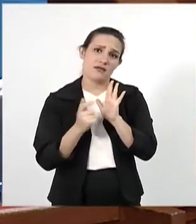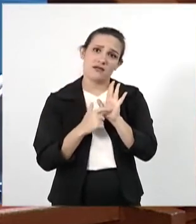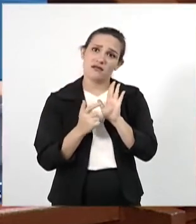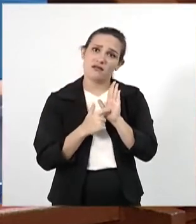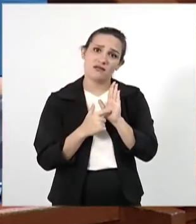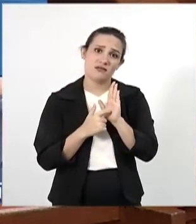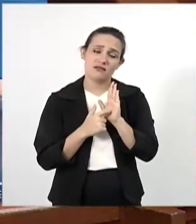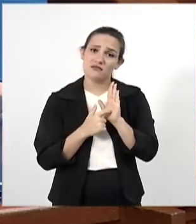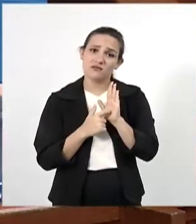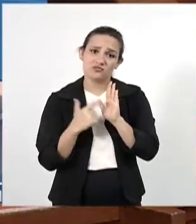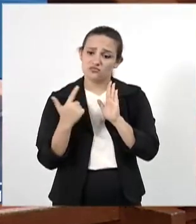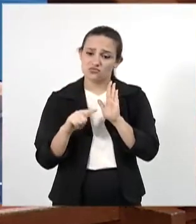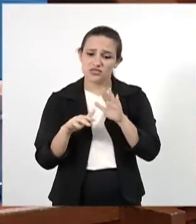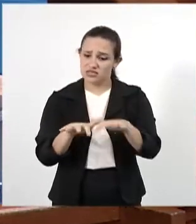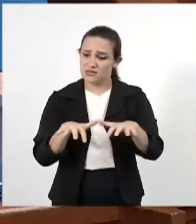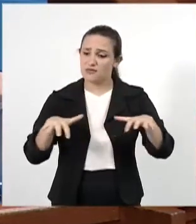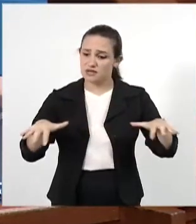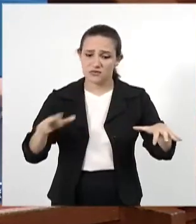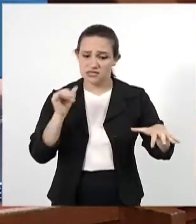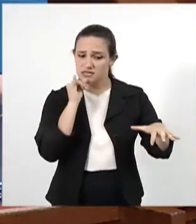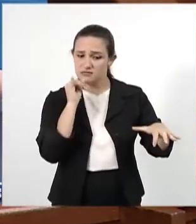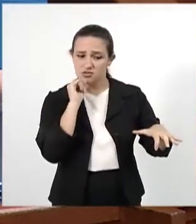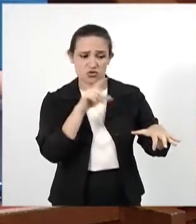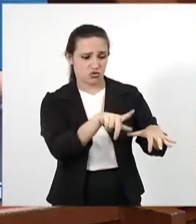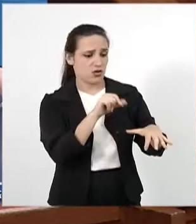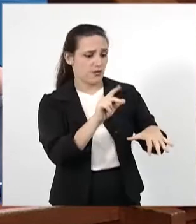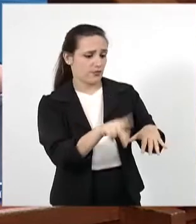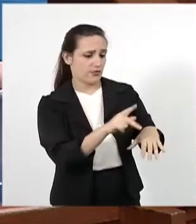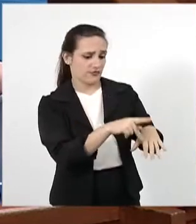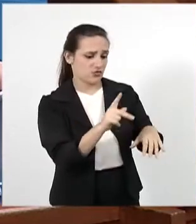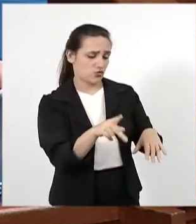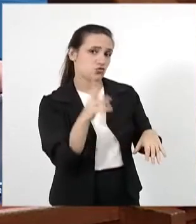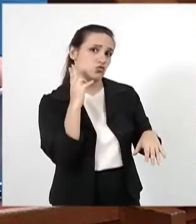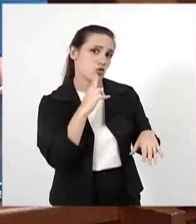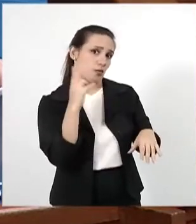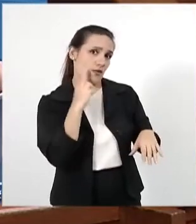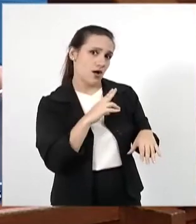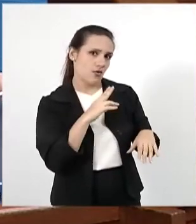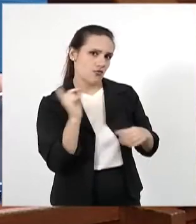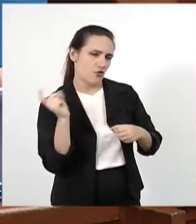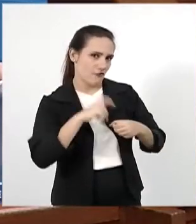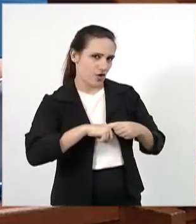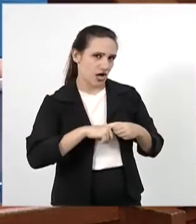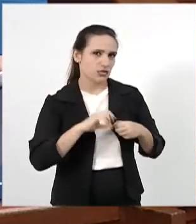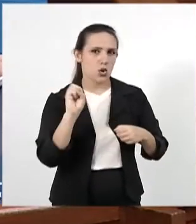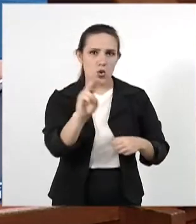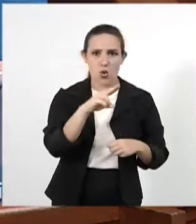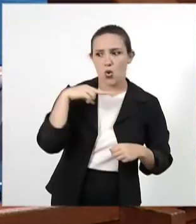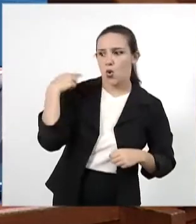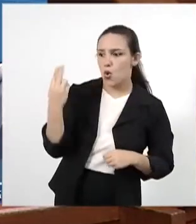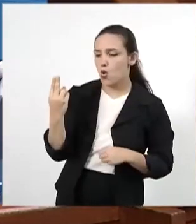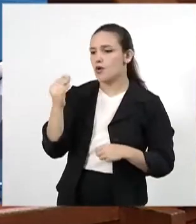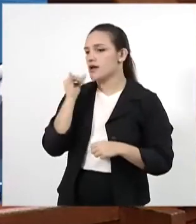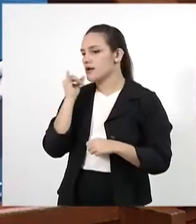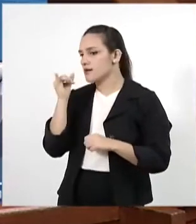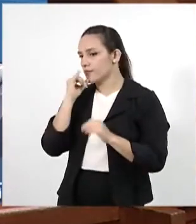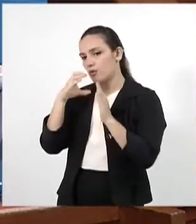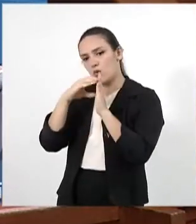não diferenciou os casos de seleção de docentes temporários mediante análise